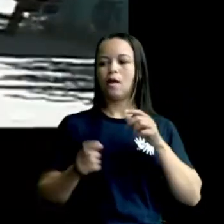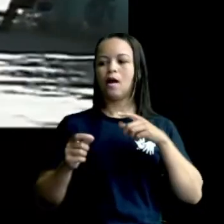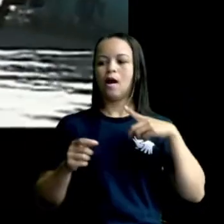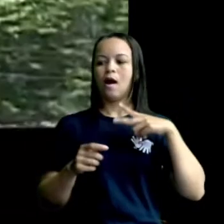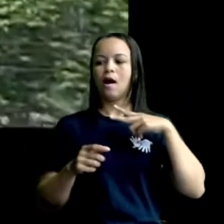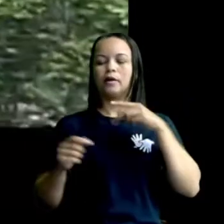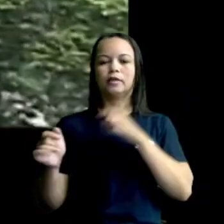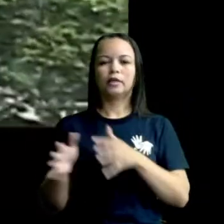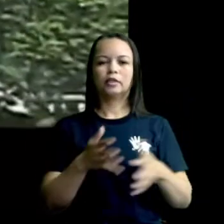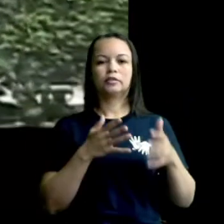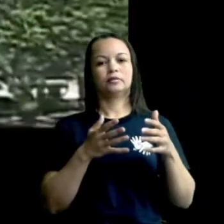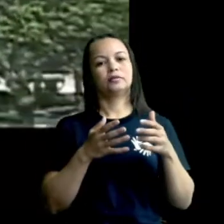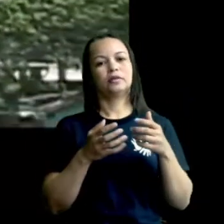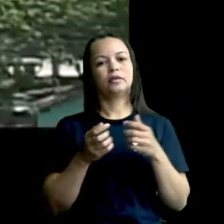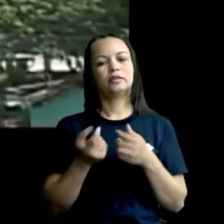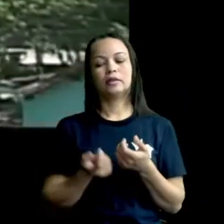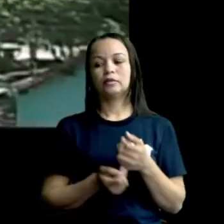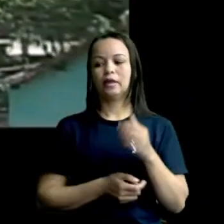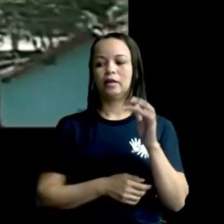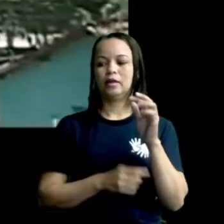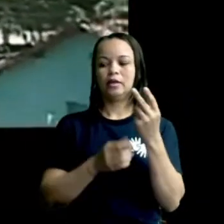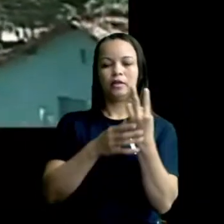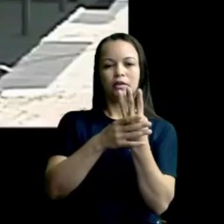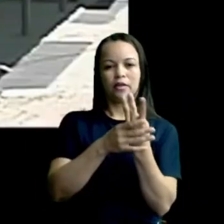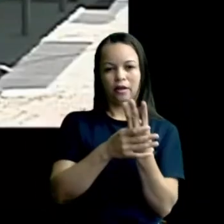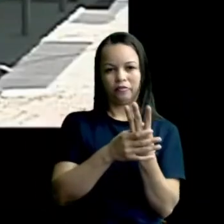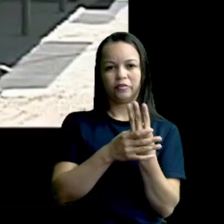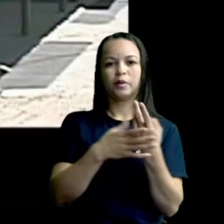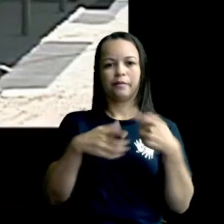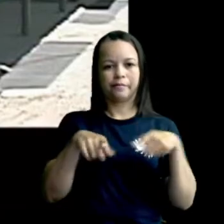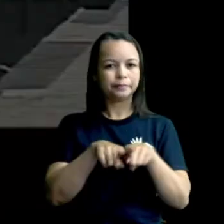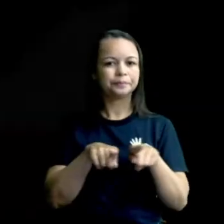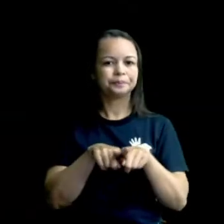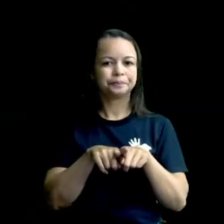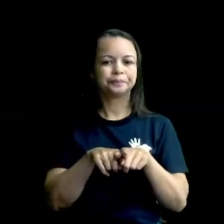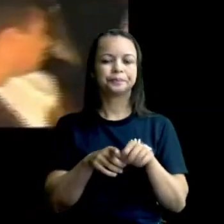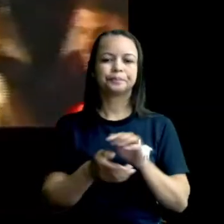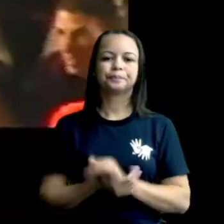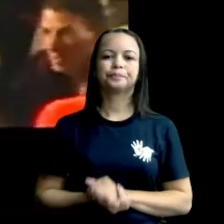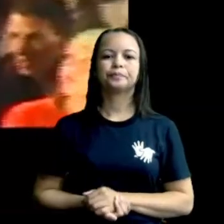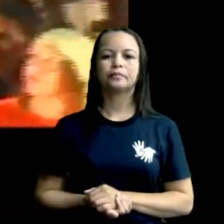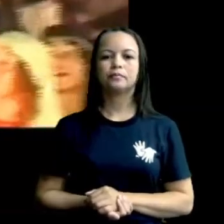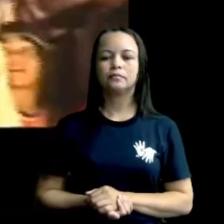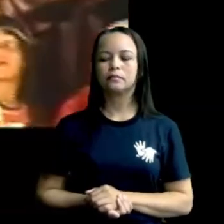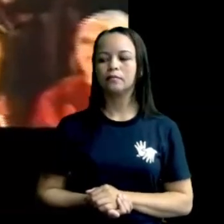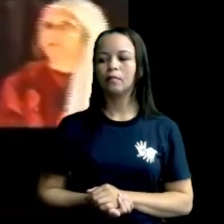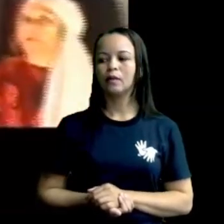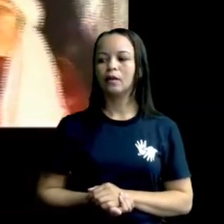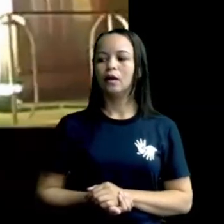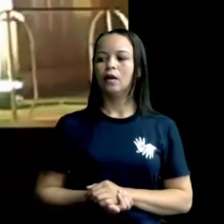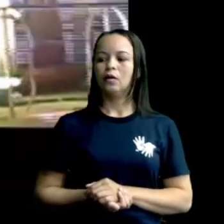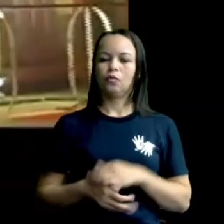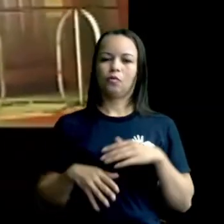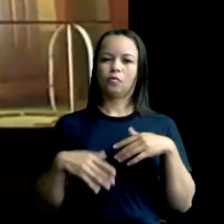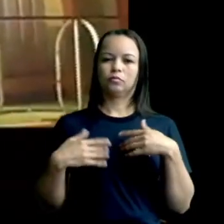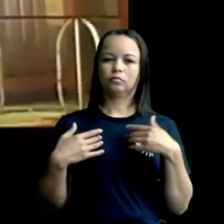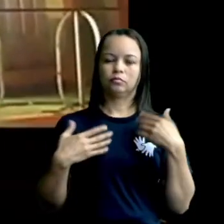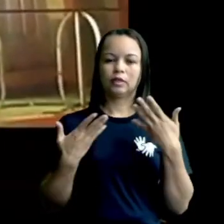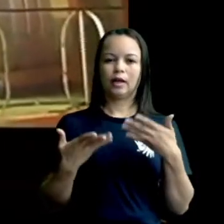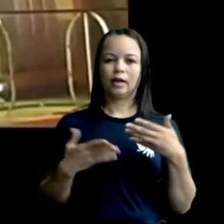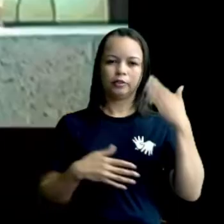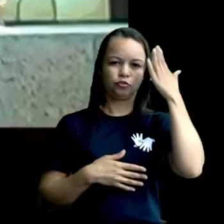campus do IFEP, Instituto Tecnológico Federal de Pernambuco. Com o talento dos